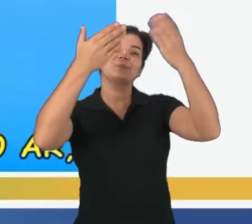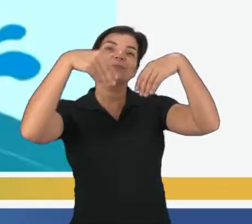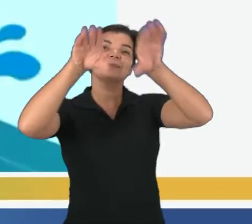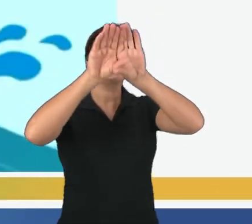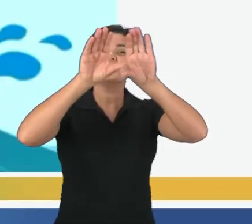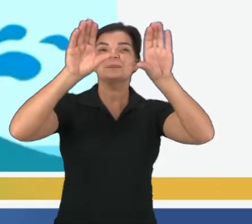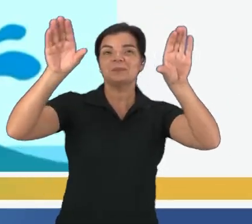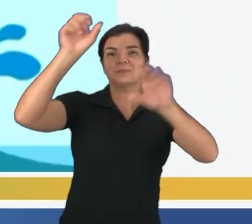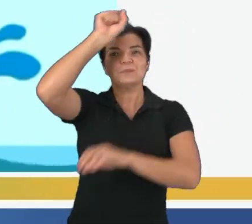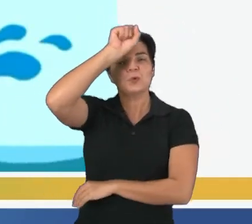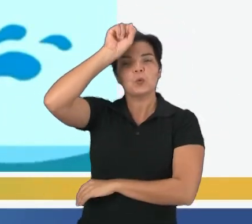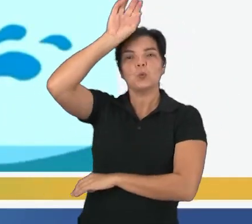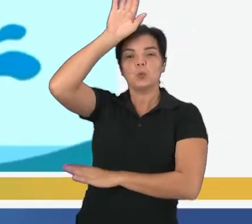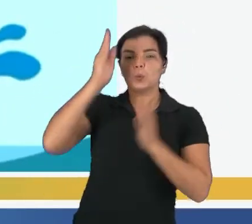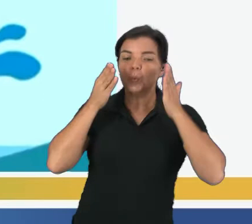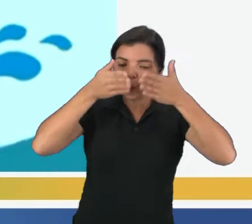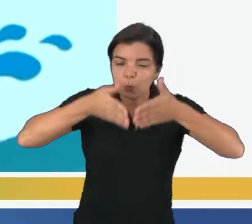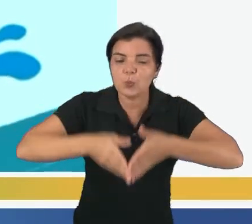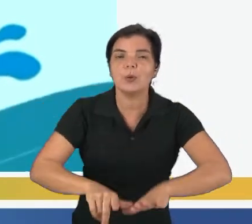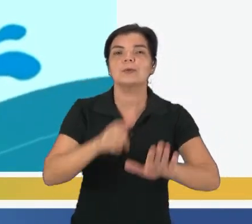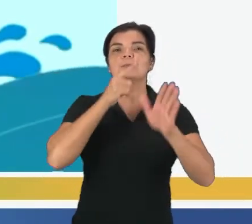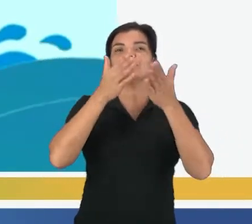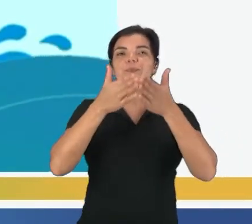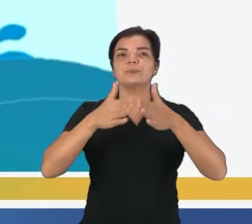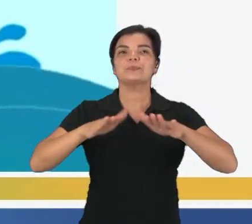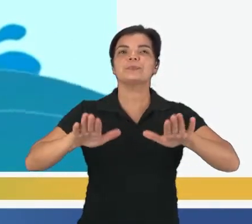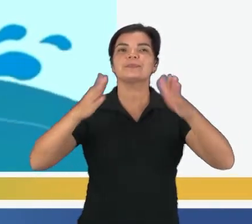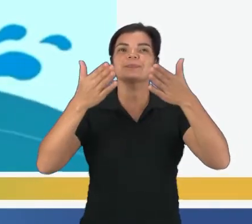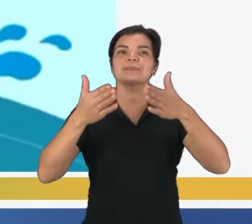no ar. Baleia mergulha no mar.